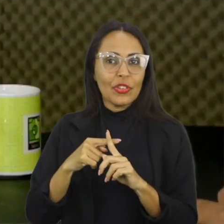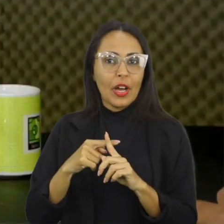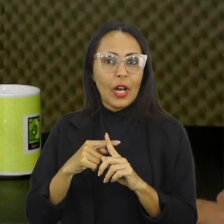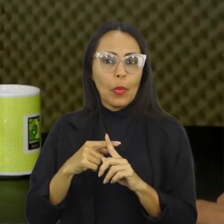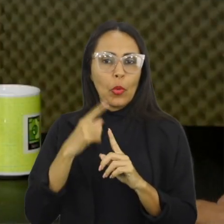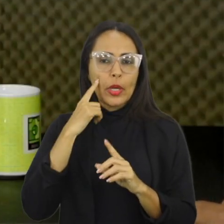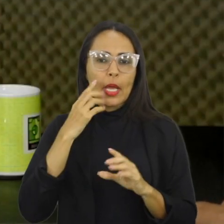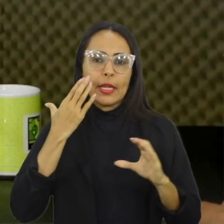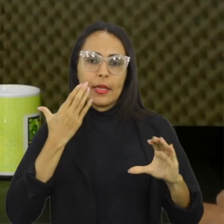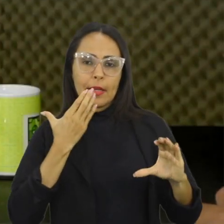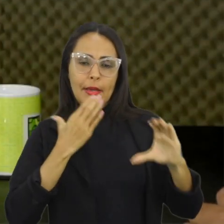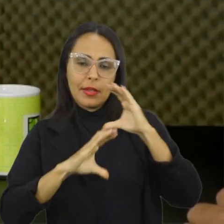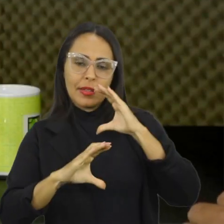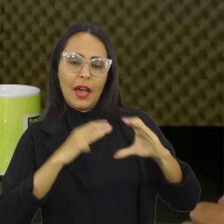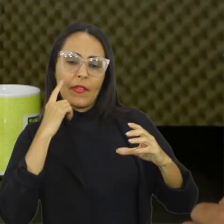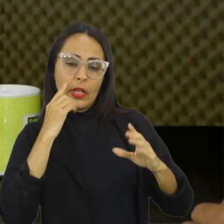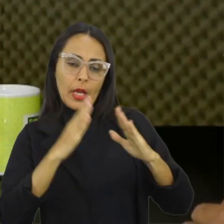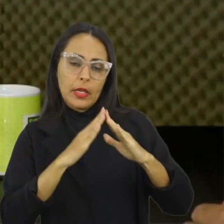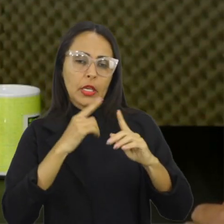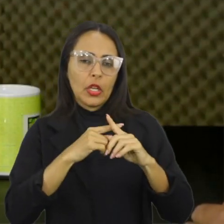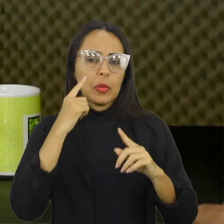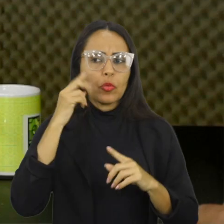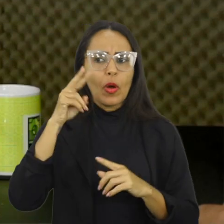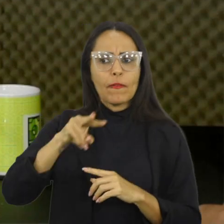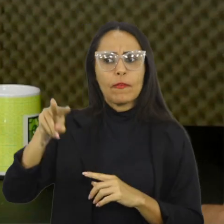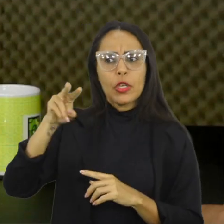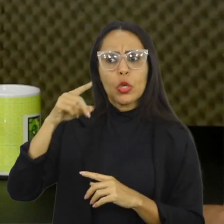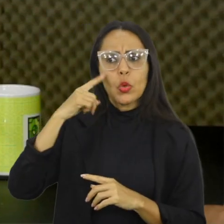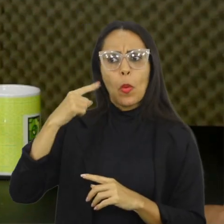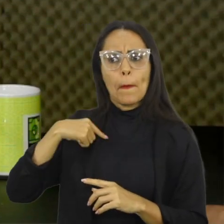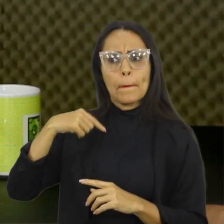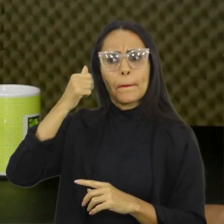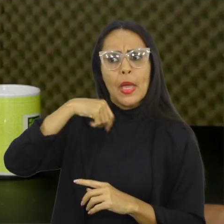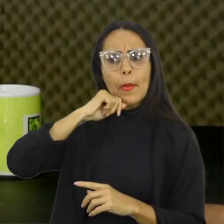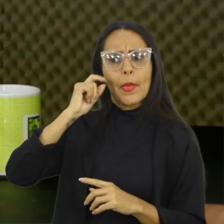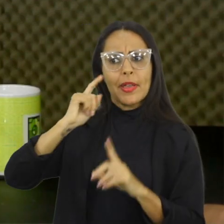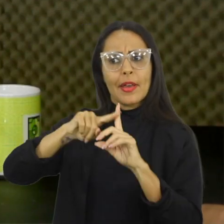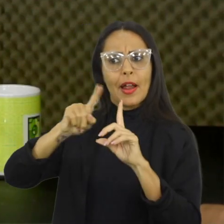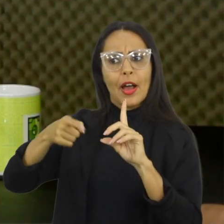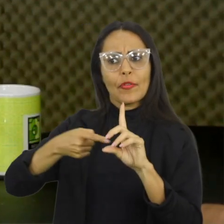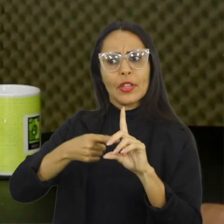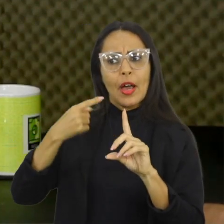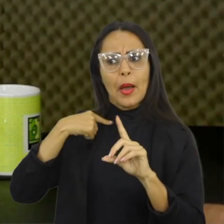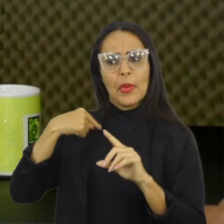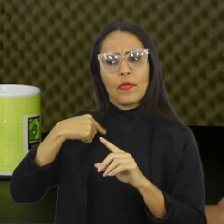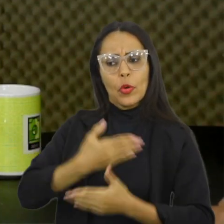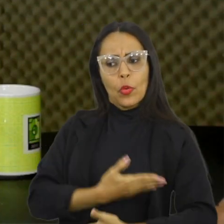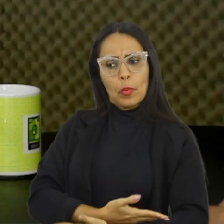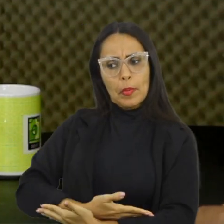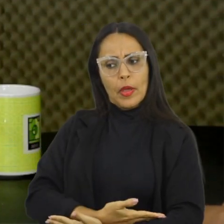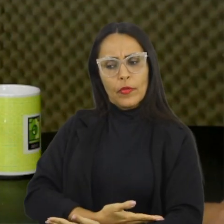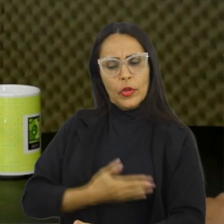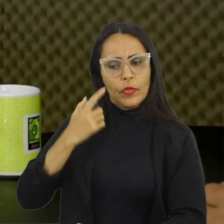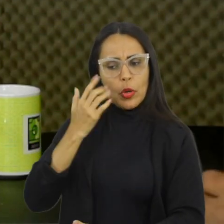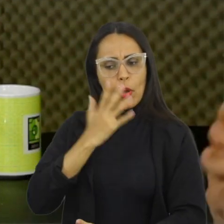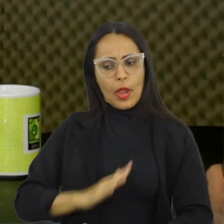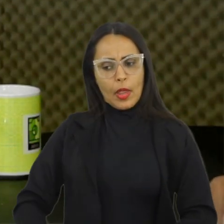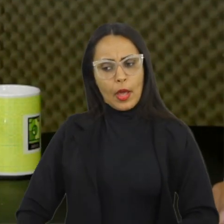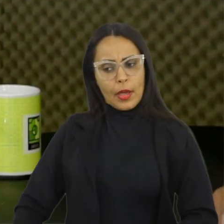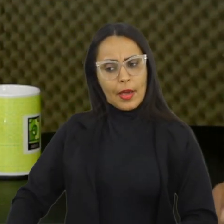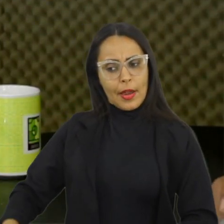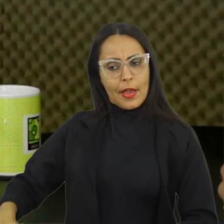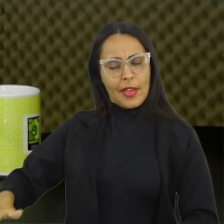da igreja. Então, as pessoas viram minha mãe grávida, me viram bebê, né, me viram crescendo. Então, eu era